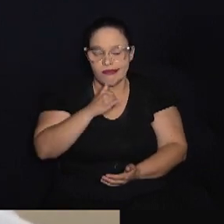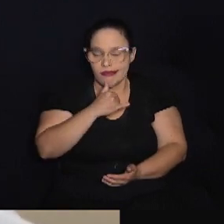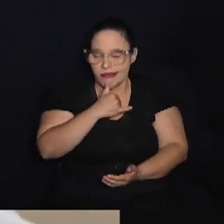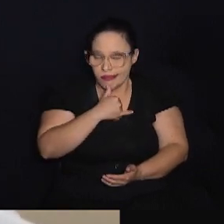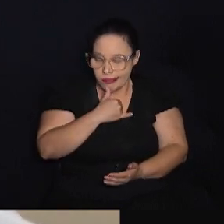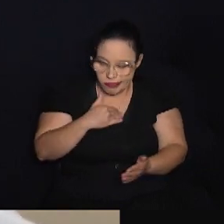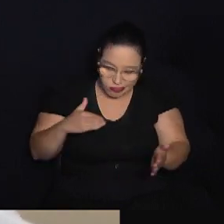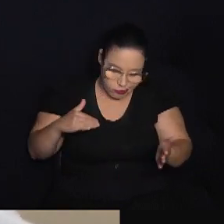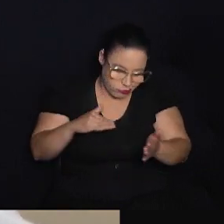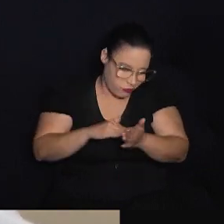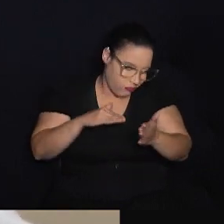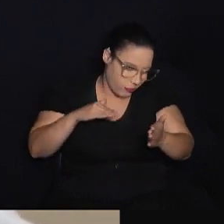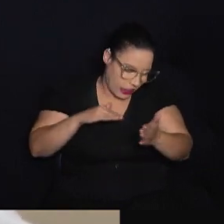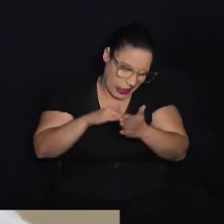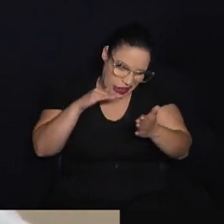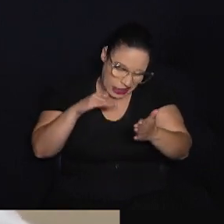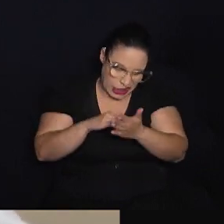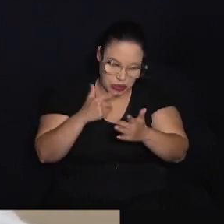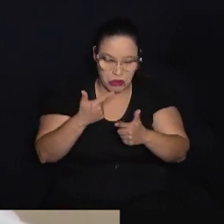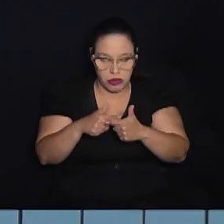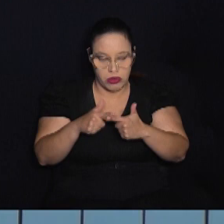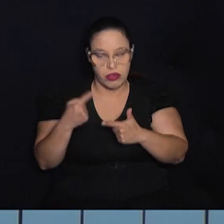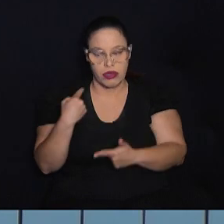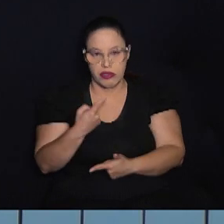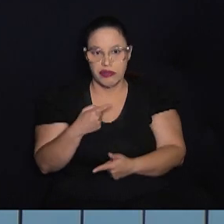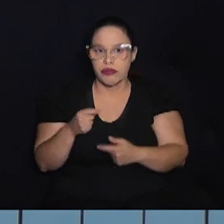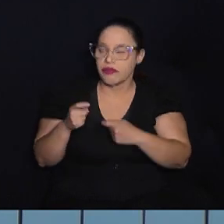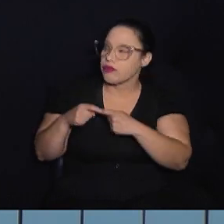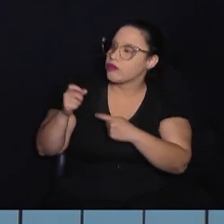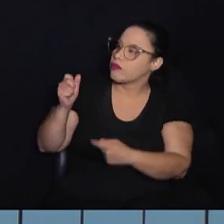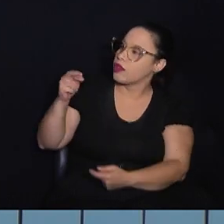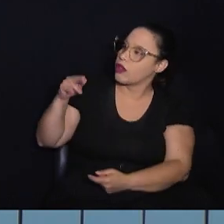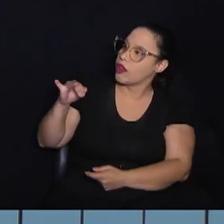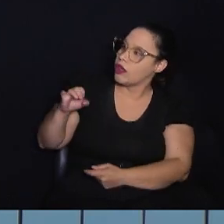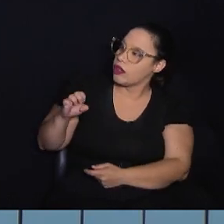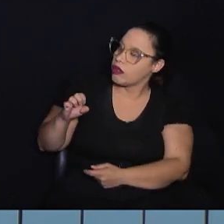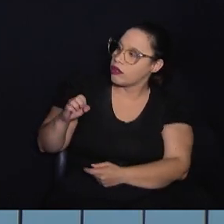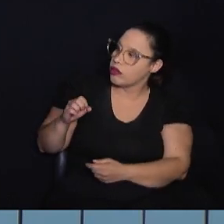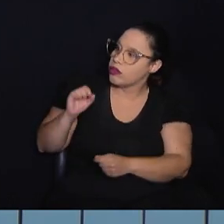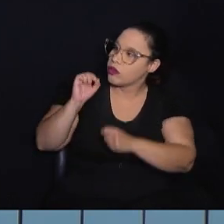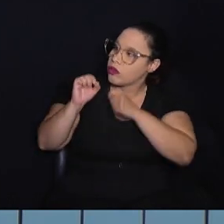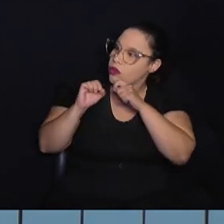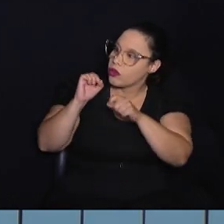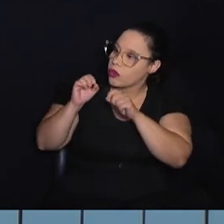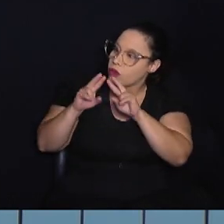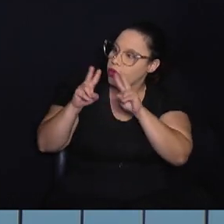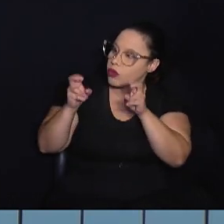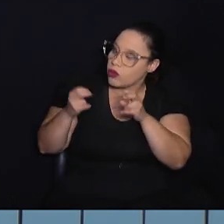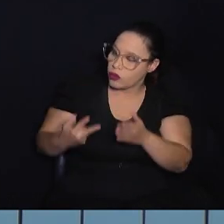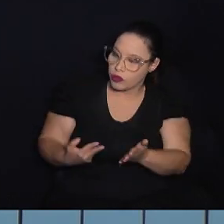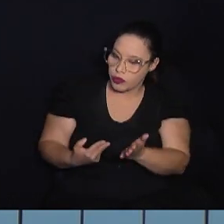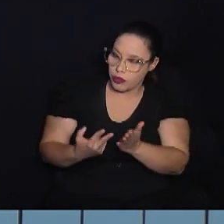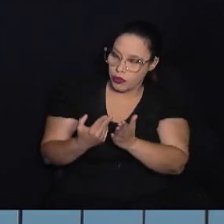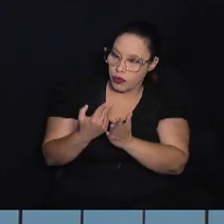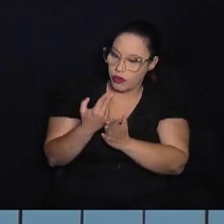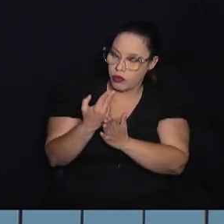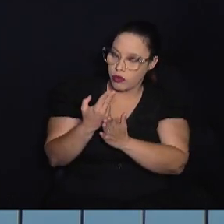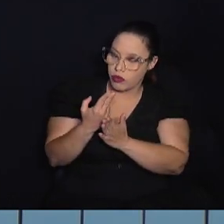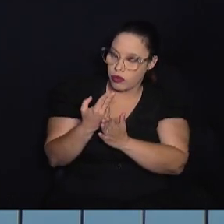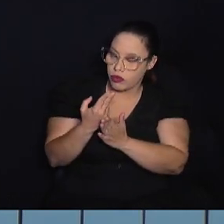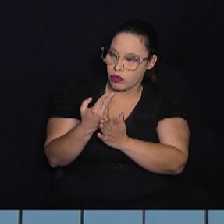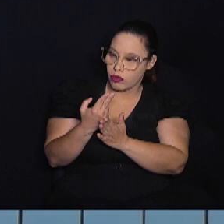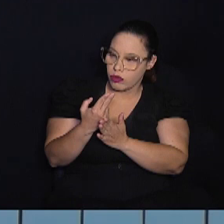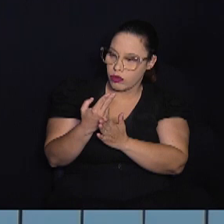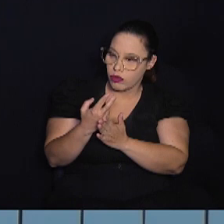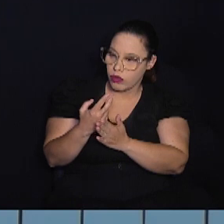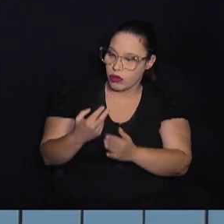acesso ainda é um problema para a gente. É, doutor André, gostaria de entrar um pouquinho no assunto da cirurgia, né? Quando